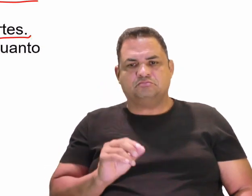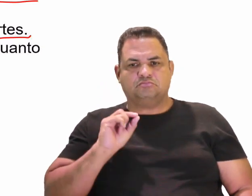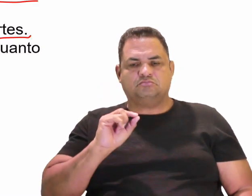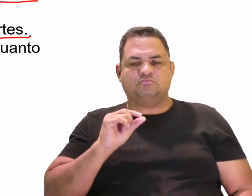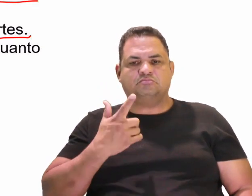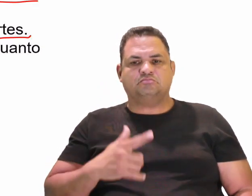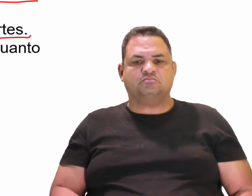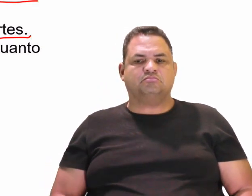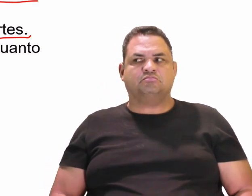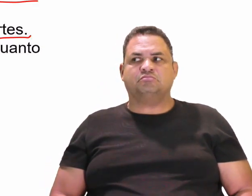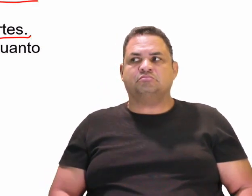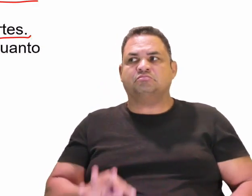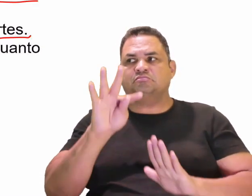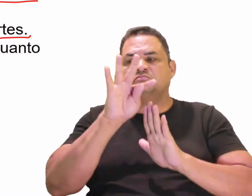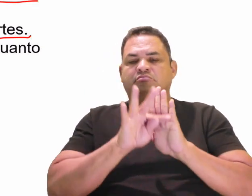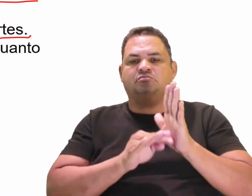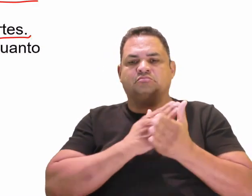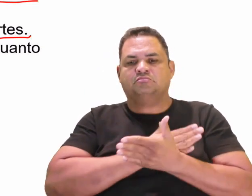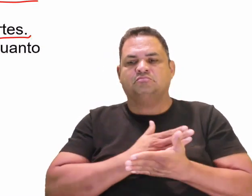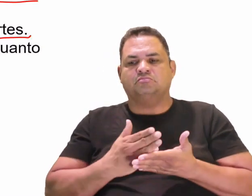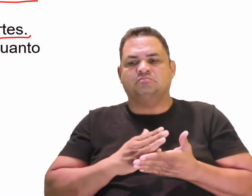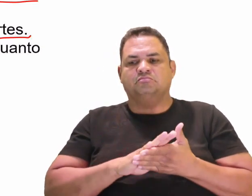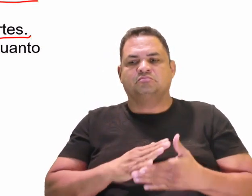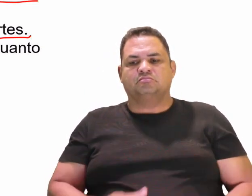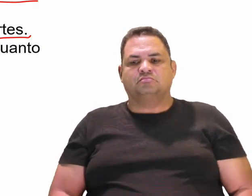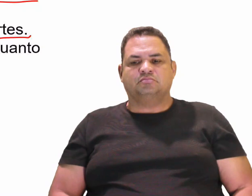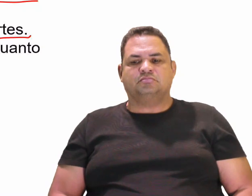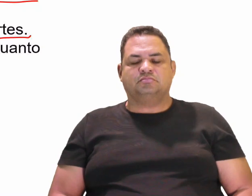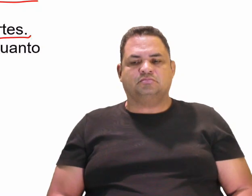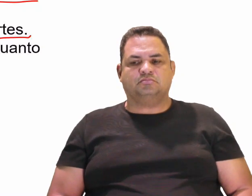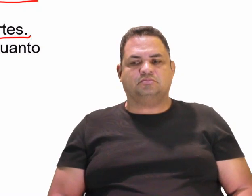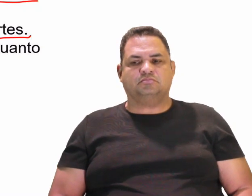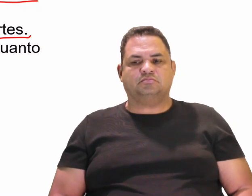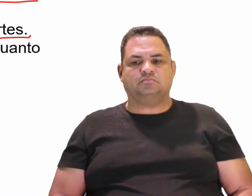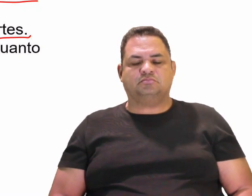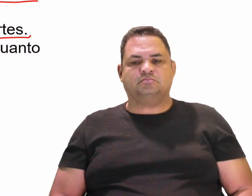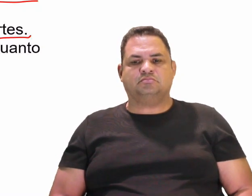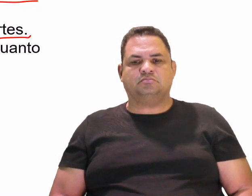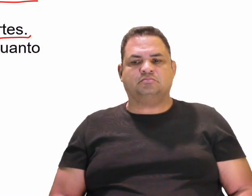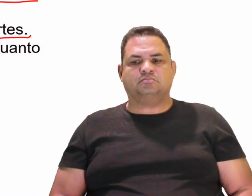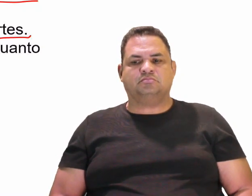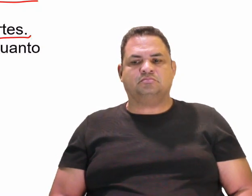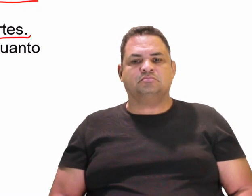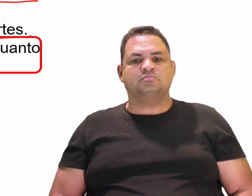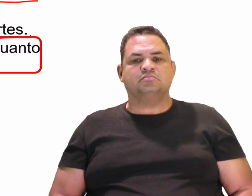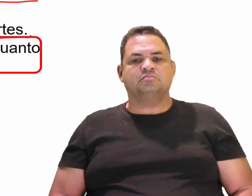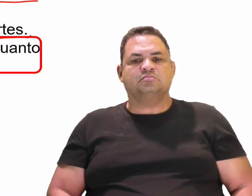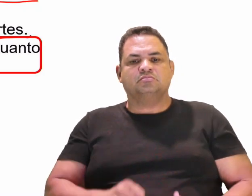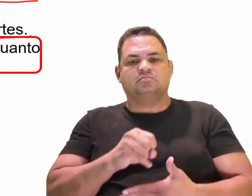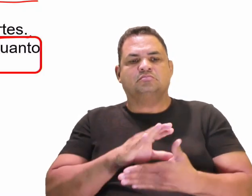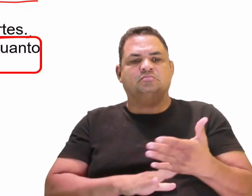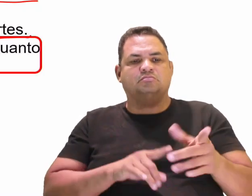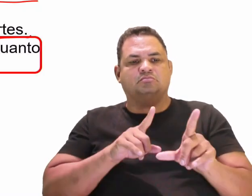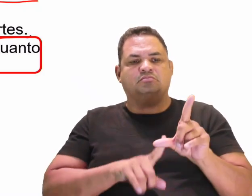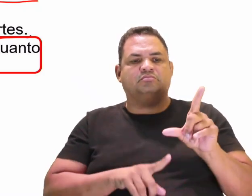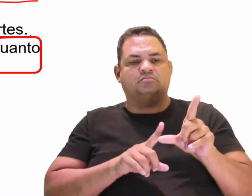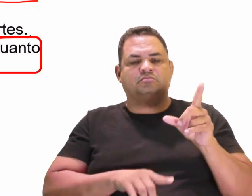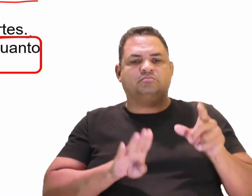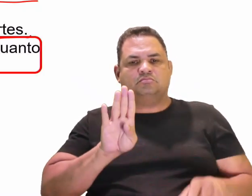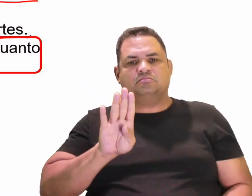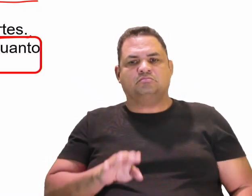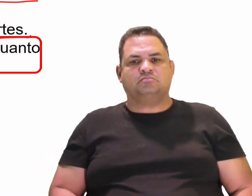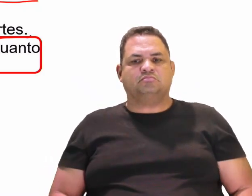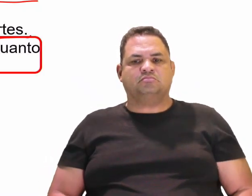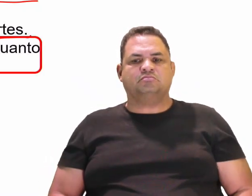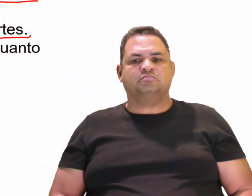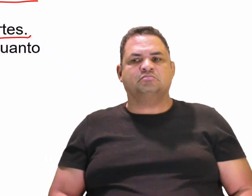dizendo lá no meu texto, bem no início. Então, obviamente, só pode ter sido a alternativa de letra B.